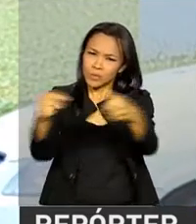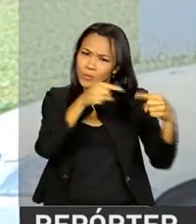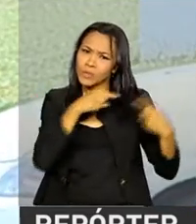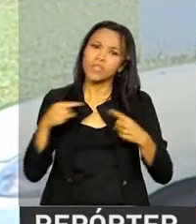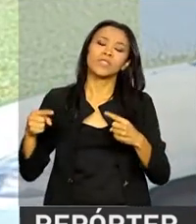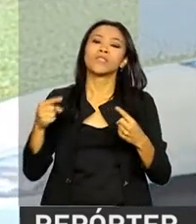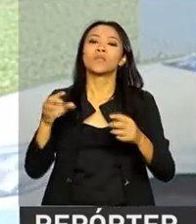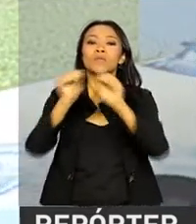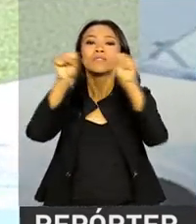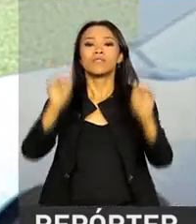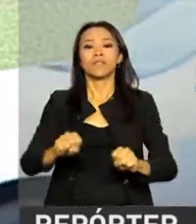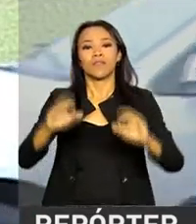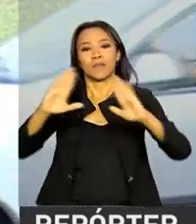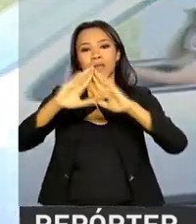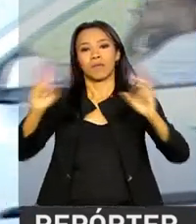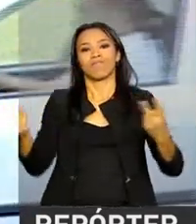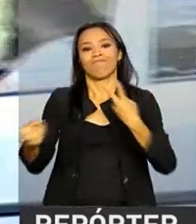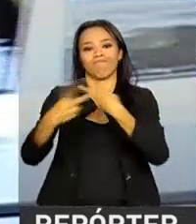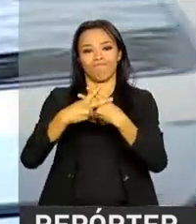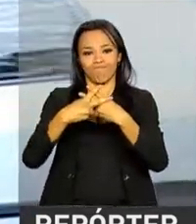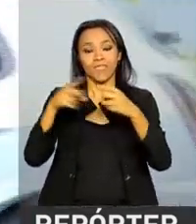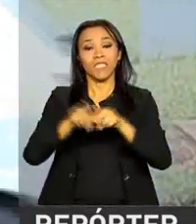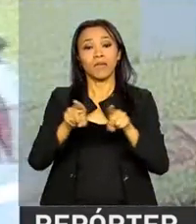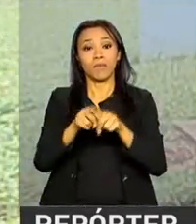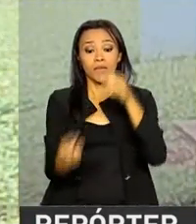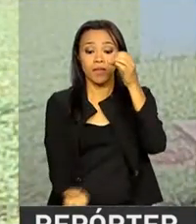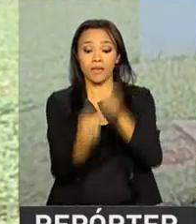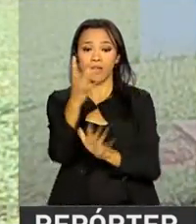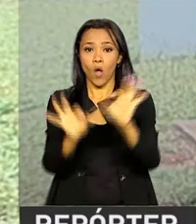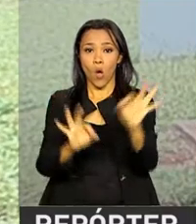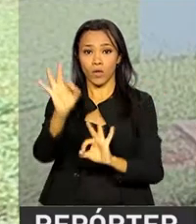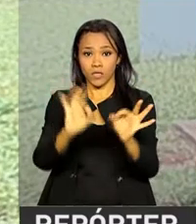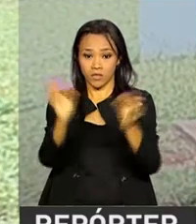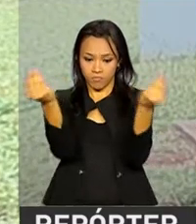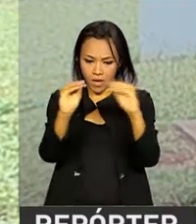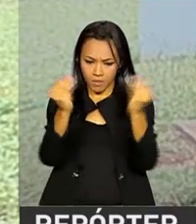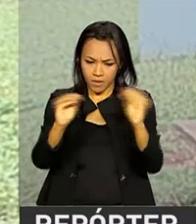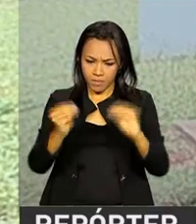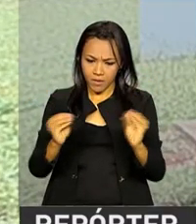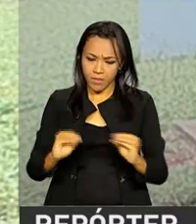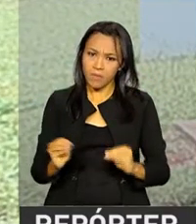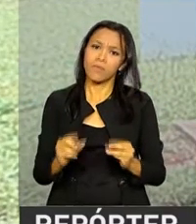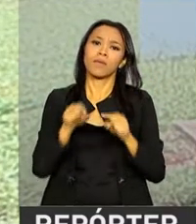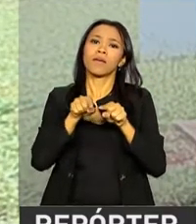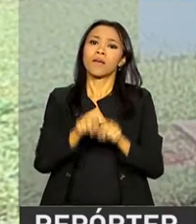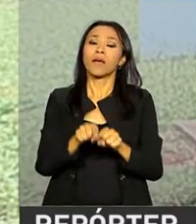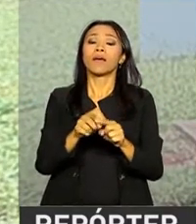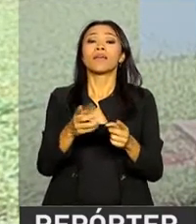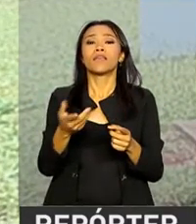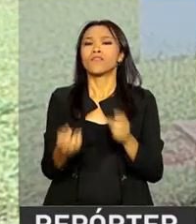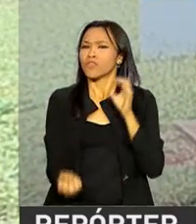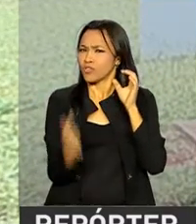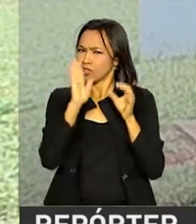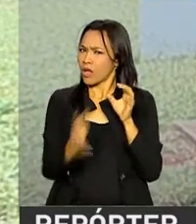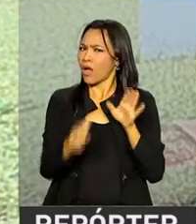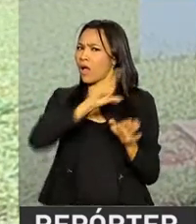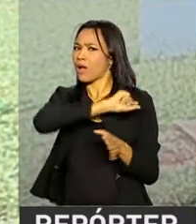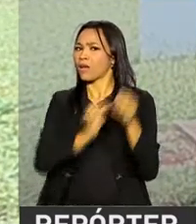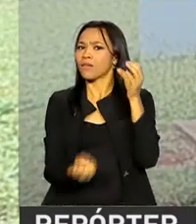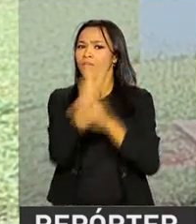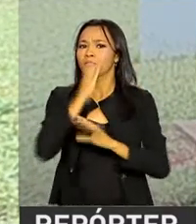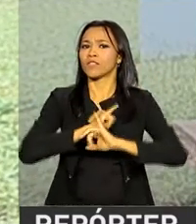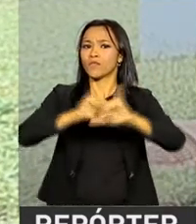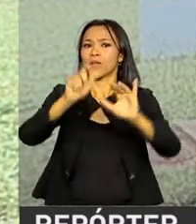e também a implementação do plano nacional de segurança aquele plano que foi lançado pelo governo no dia 6 de janeiro deste